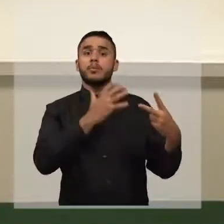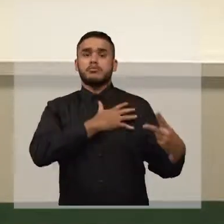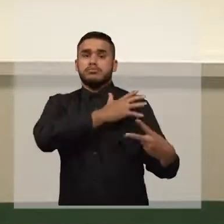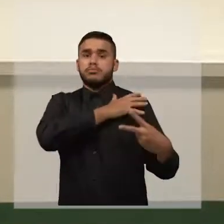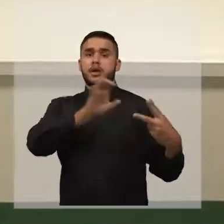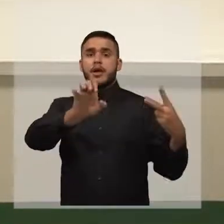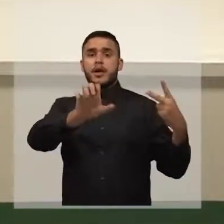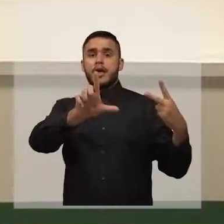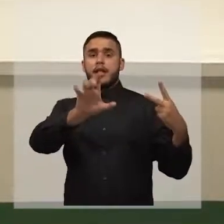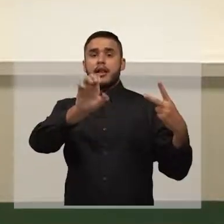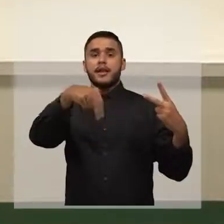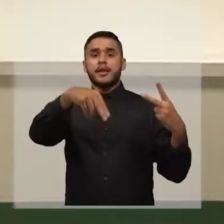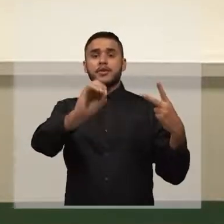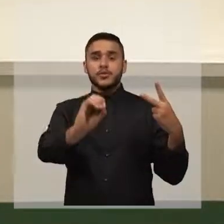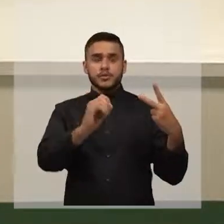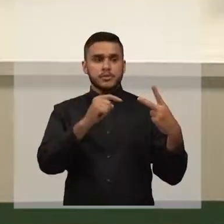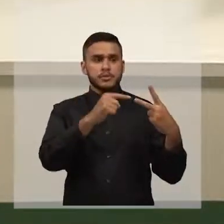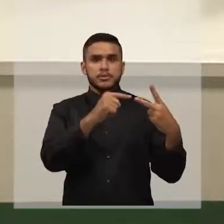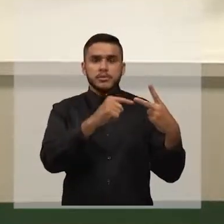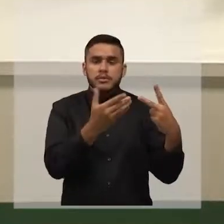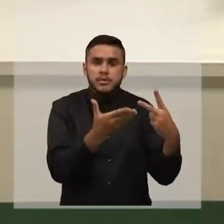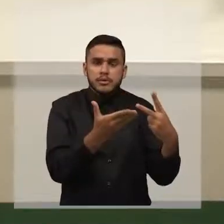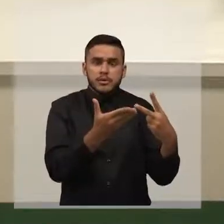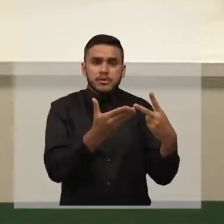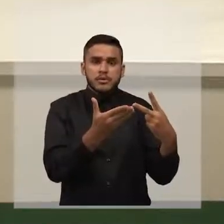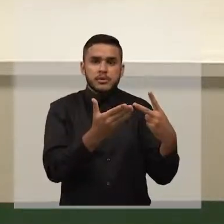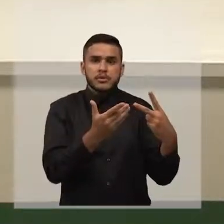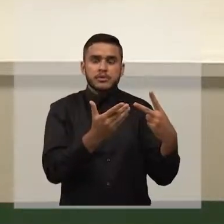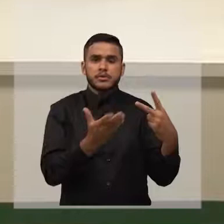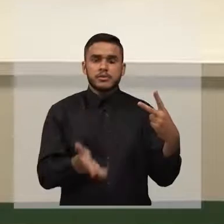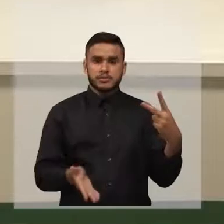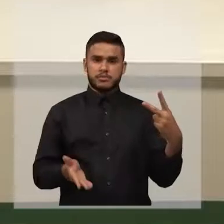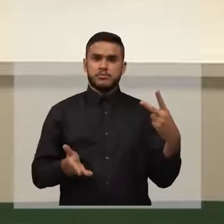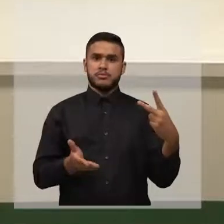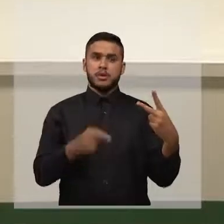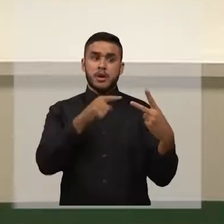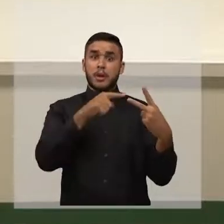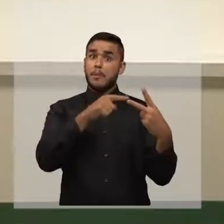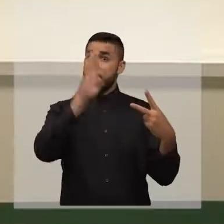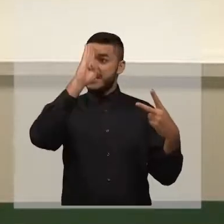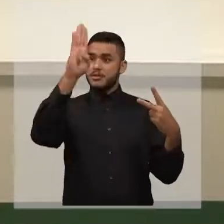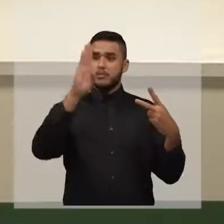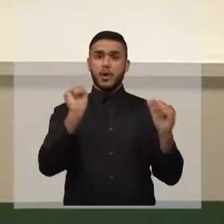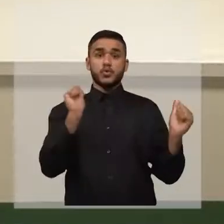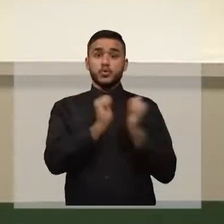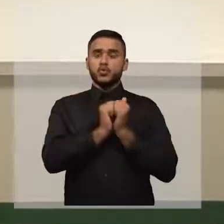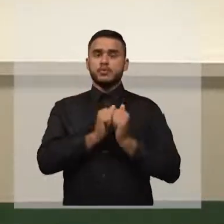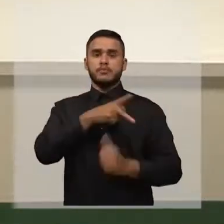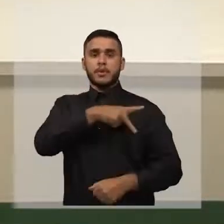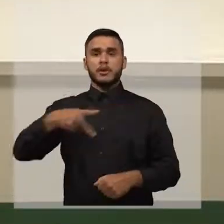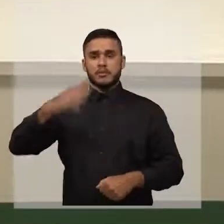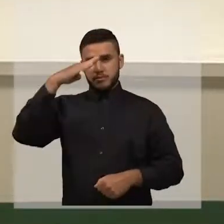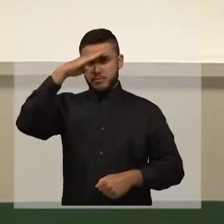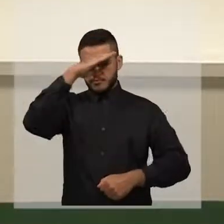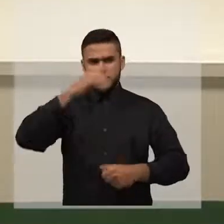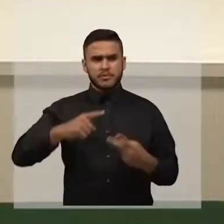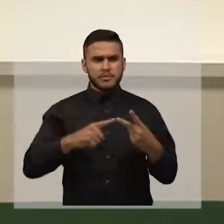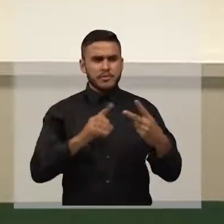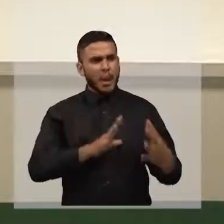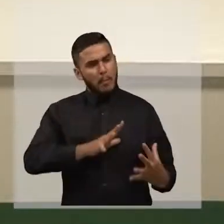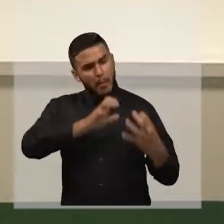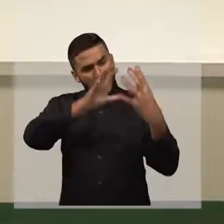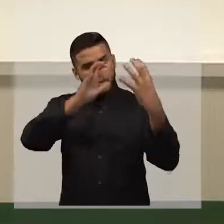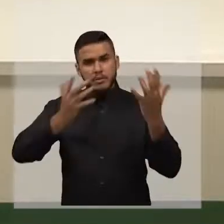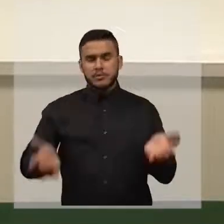desse governo. Outra porta. Uma porta está o Bibiano, na porta de cá está o general Heleno. Eles trabalham junto com o presidente. Brigou com Ele